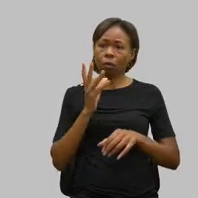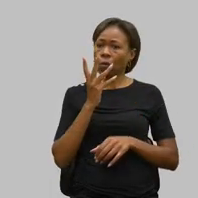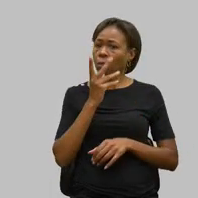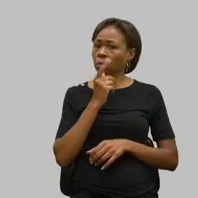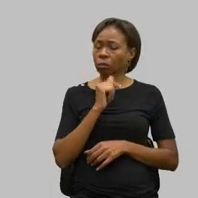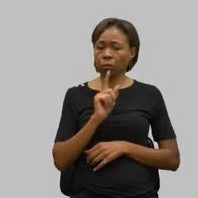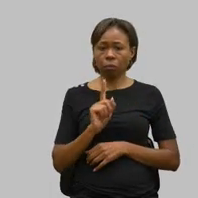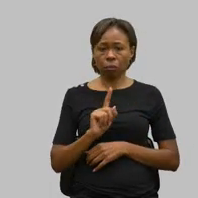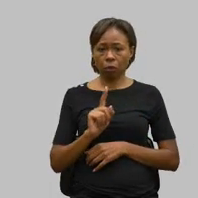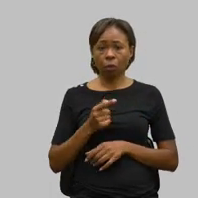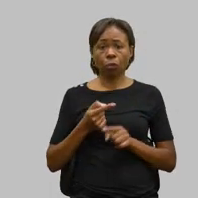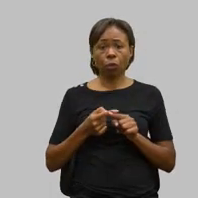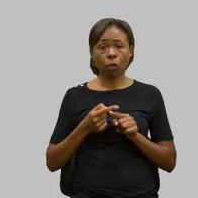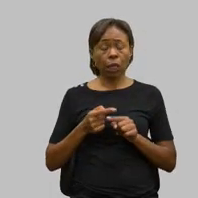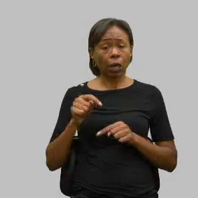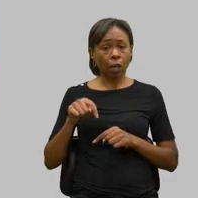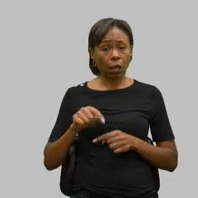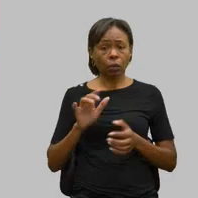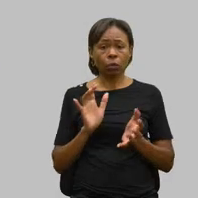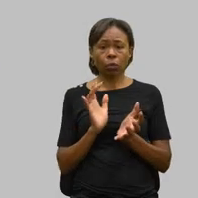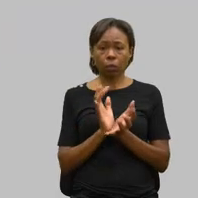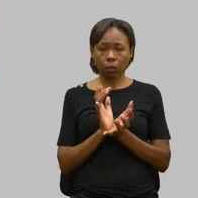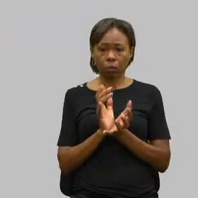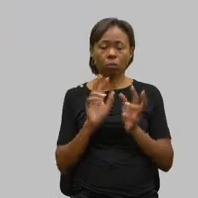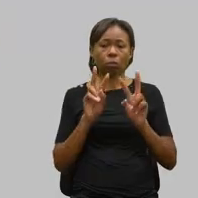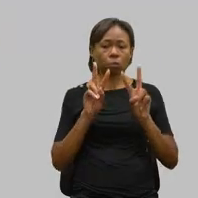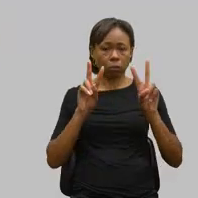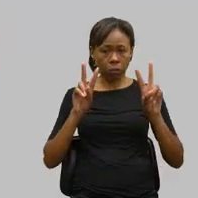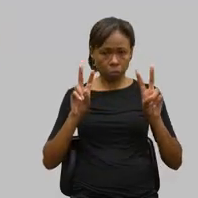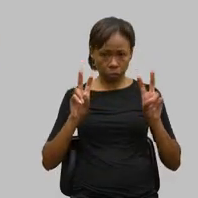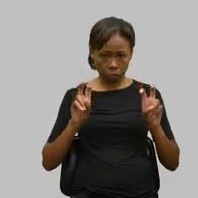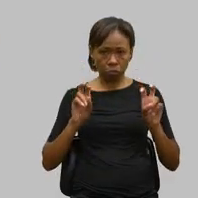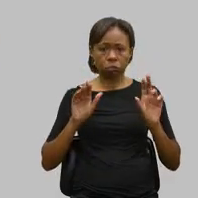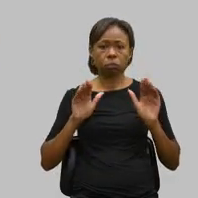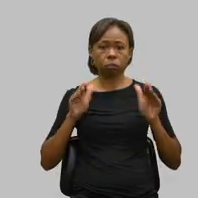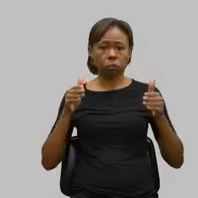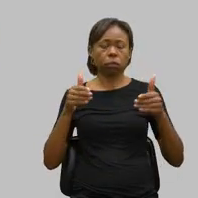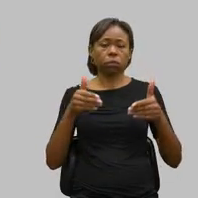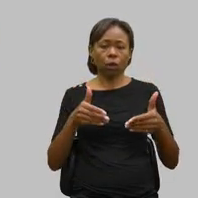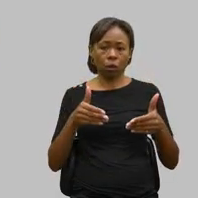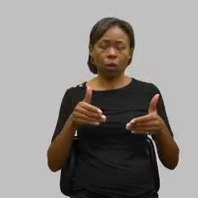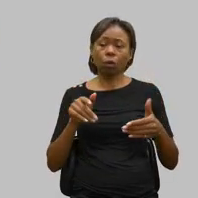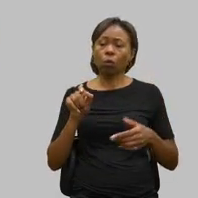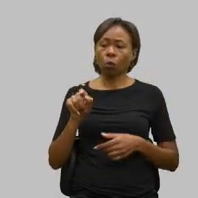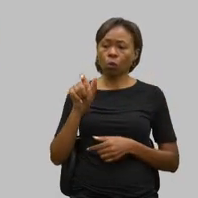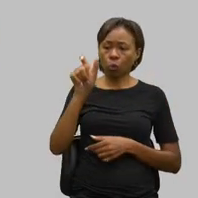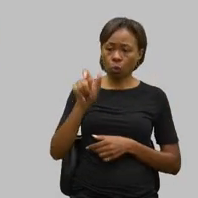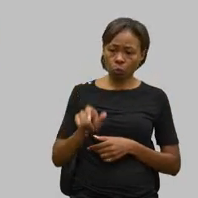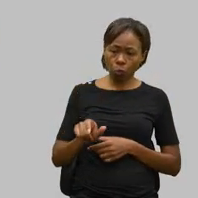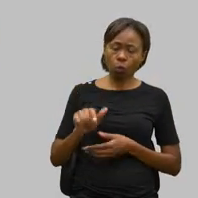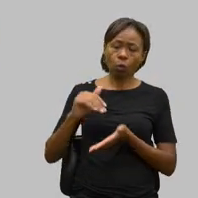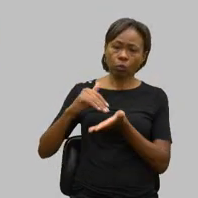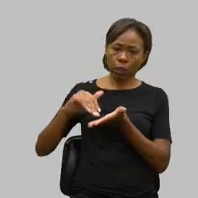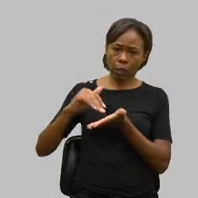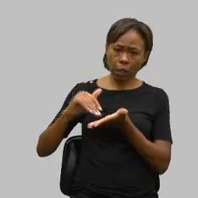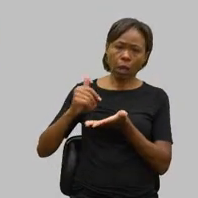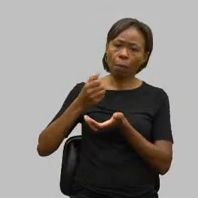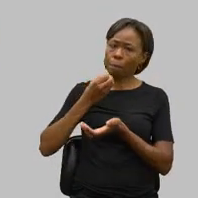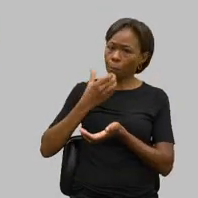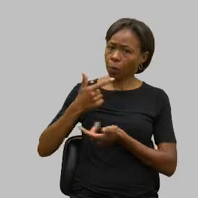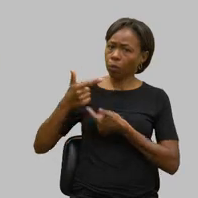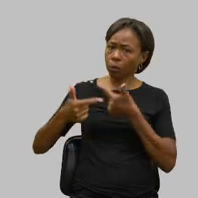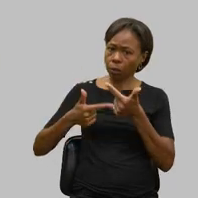é uma comissão temática, onde, apesar do bom trabalho que o secretário Fábio e a equipe dele estão tendo,